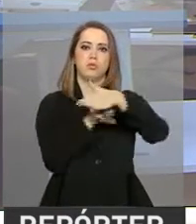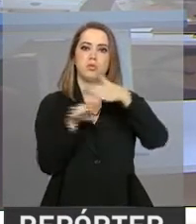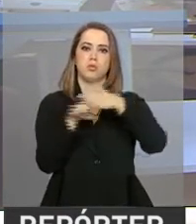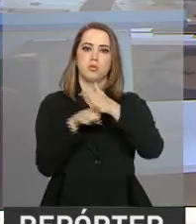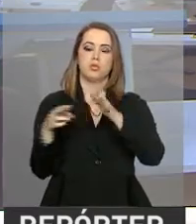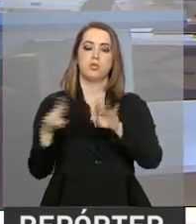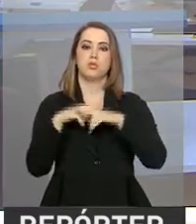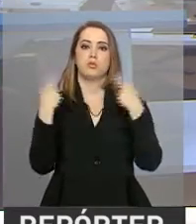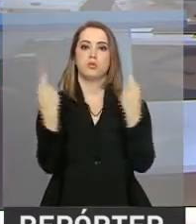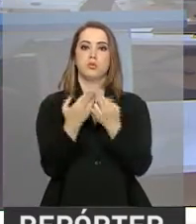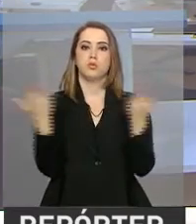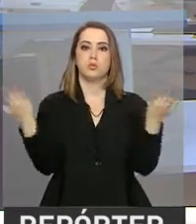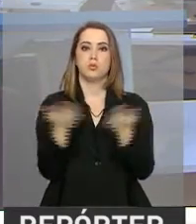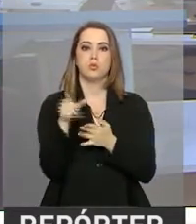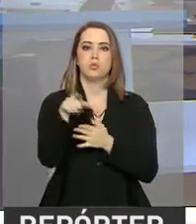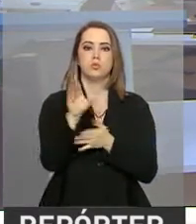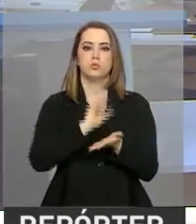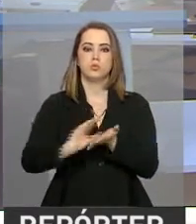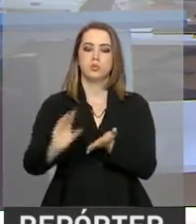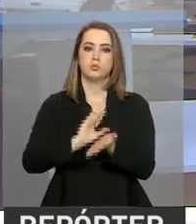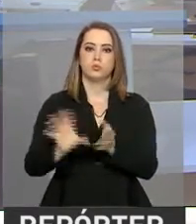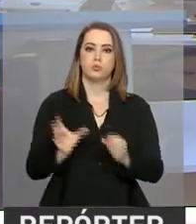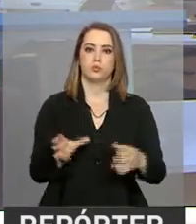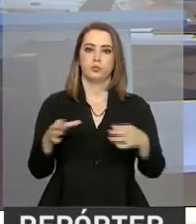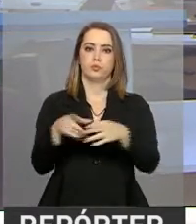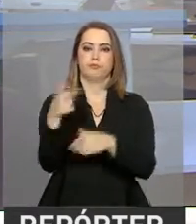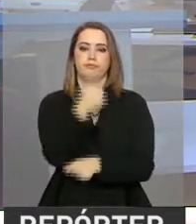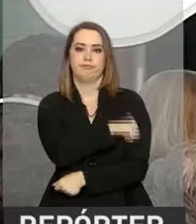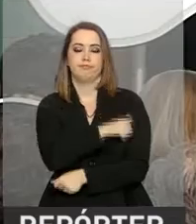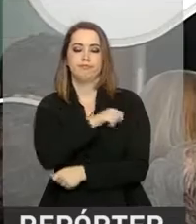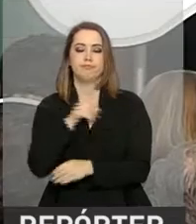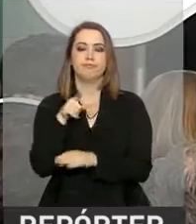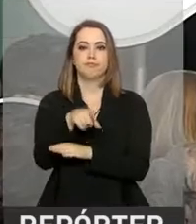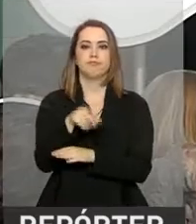investimentos no setor. Nossa equipe foi até lá para conferir.